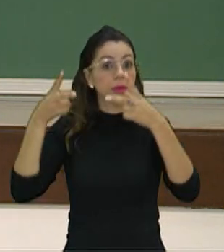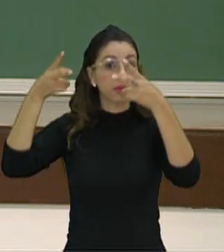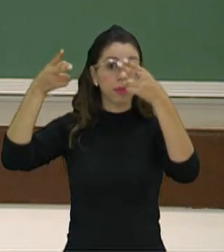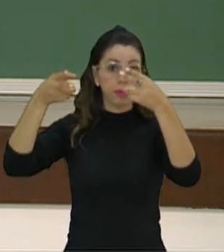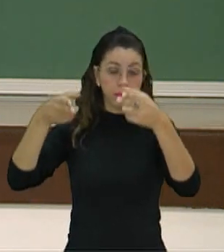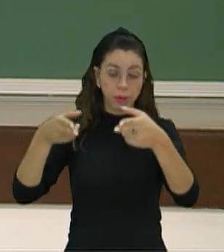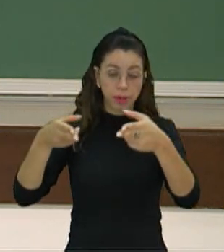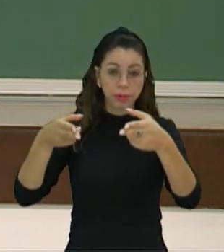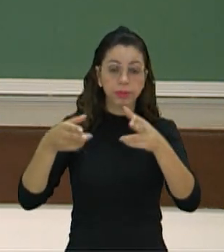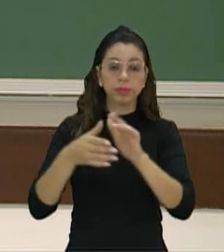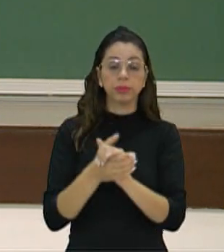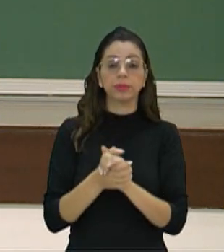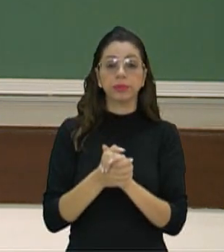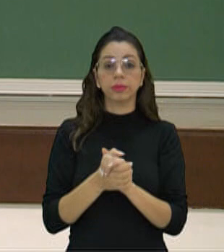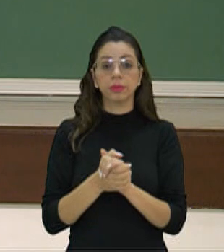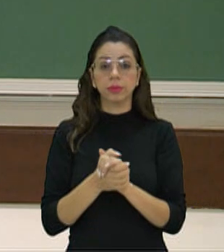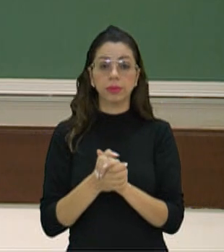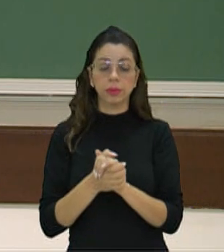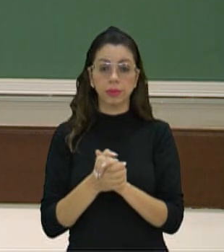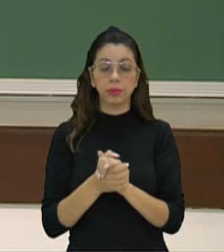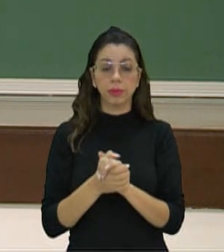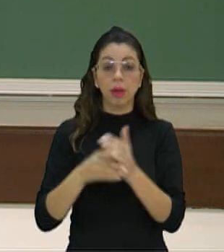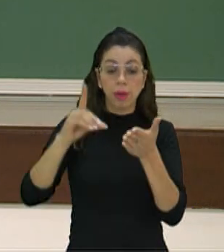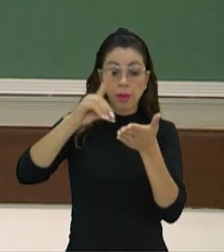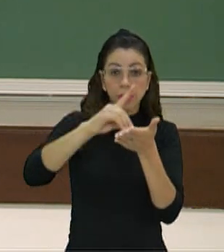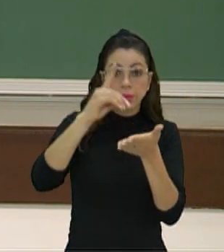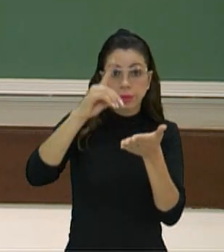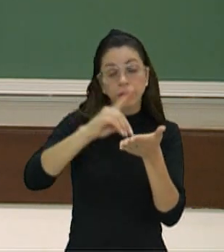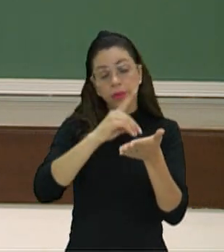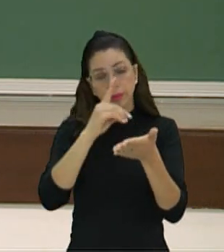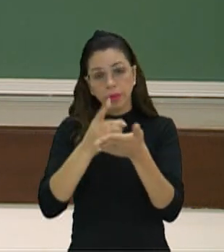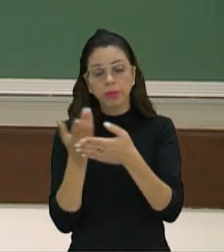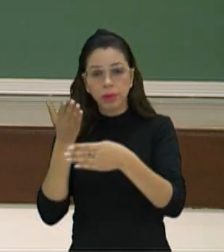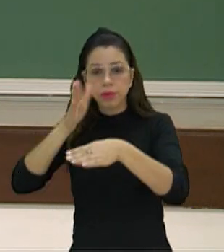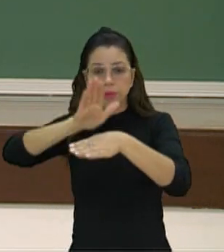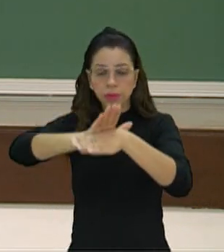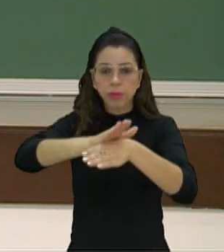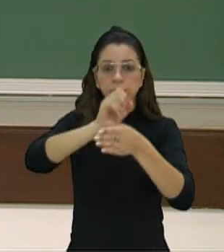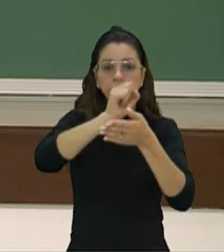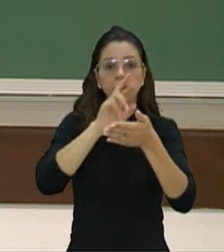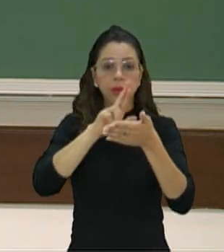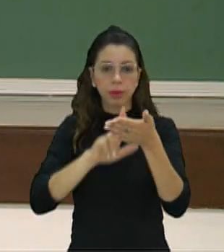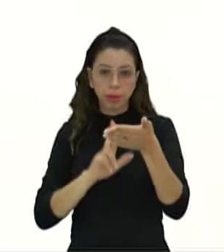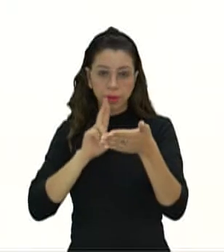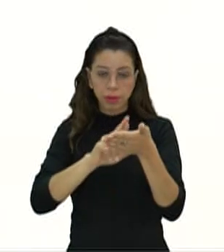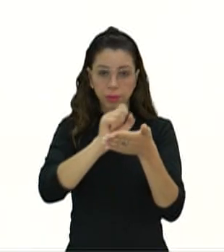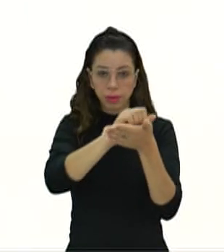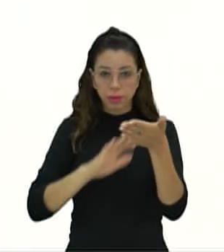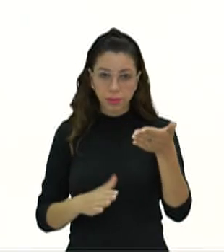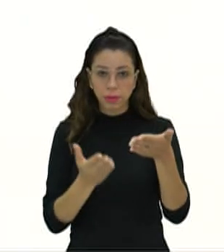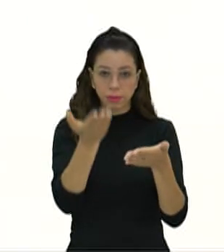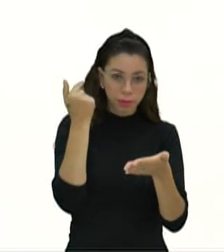os irregulares, cada um vai ter o seu. O dicionário vai te ajudar bastante para poder fazer essa atividade, ok? Bora lá!